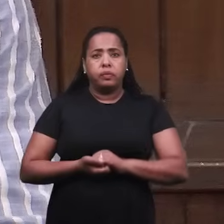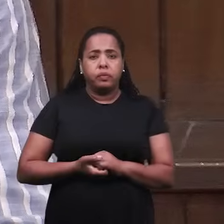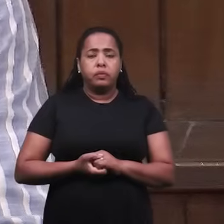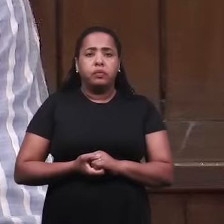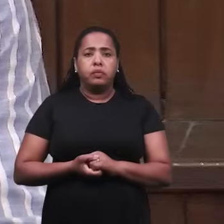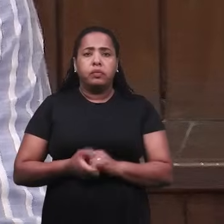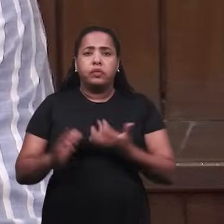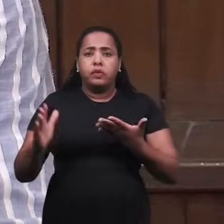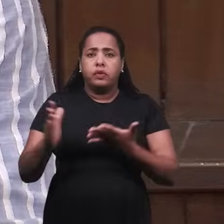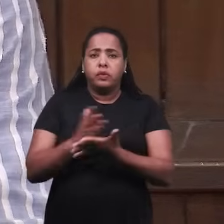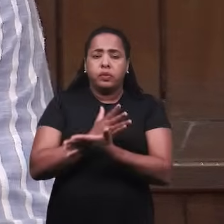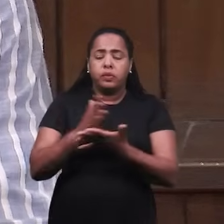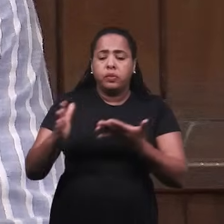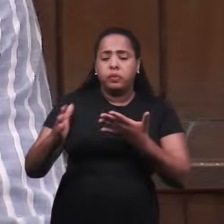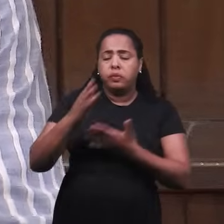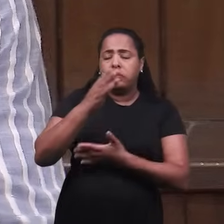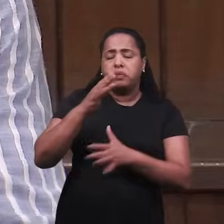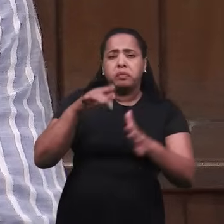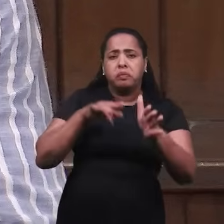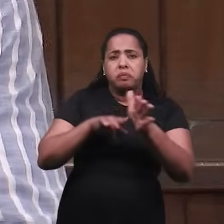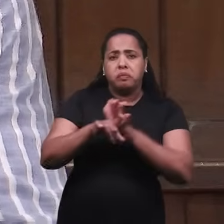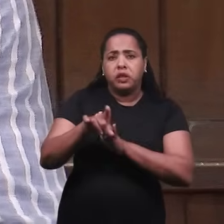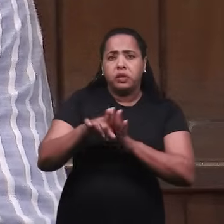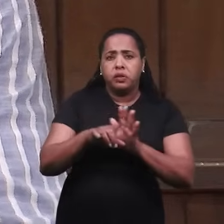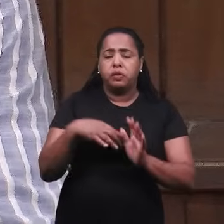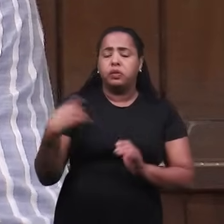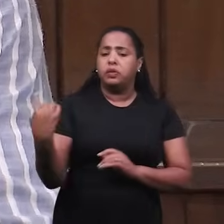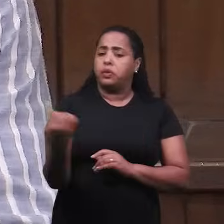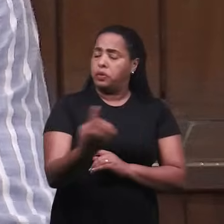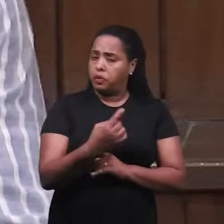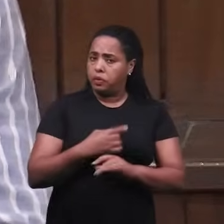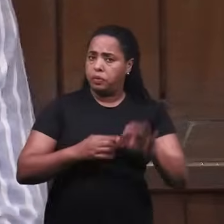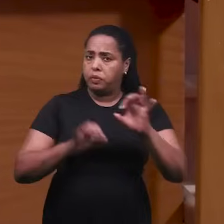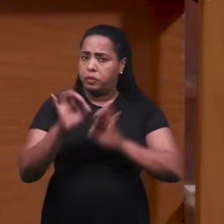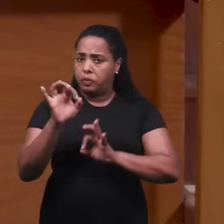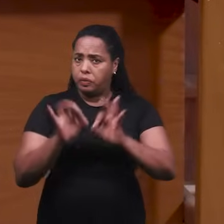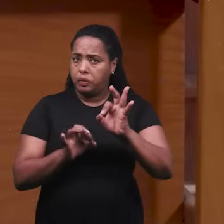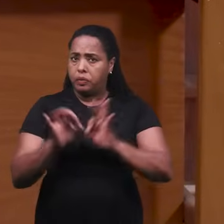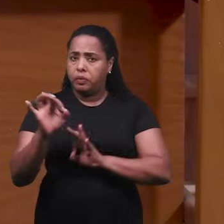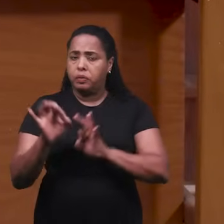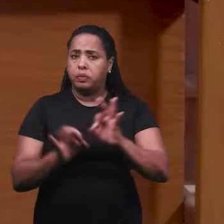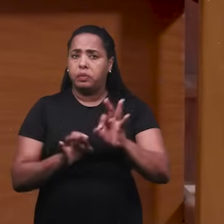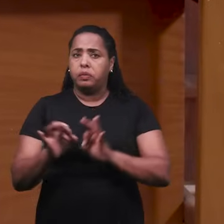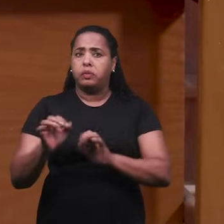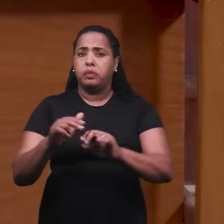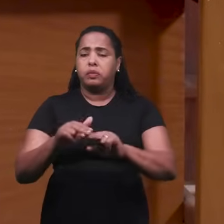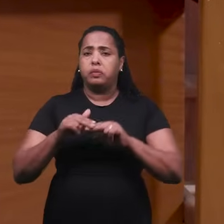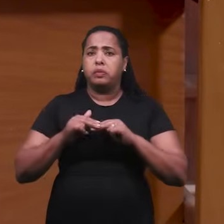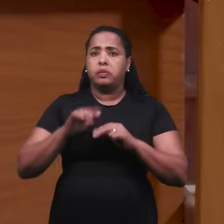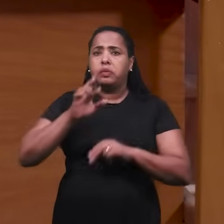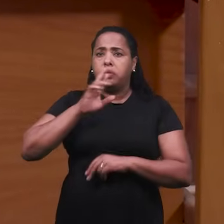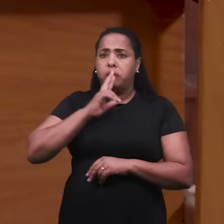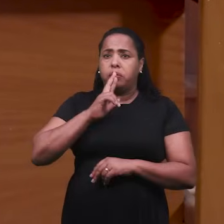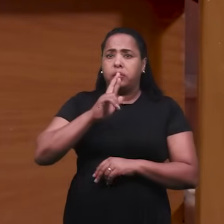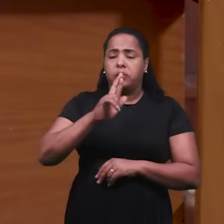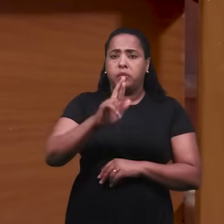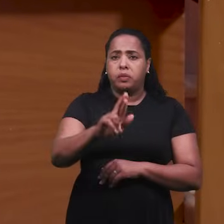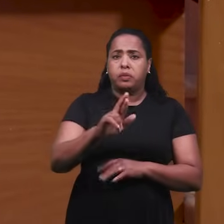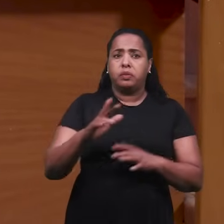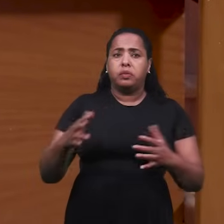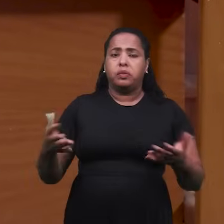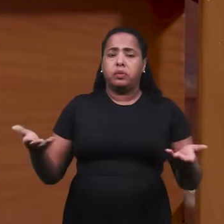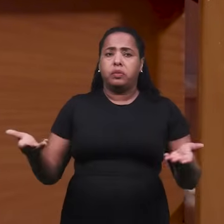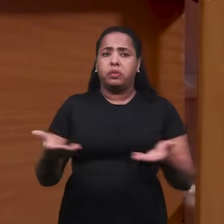e algumas perguntas, né, nós faremos, que será respondida